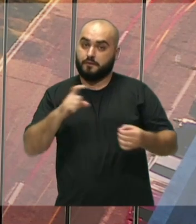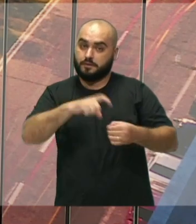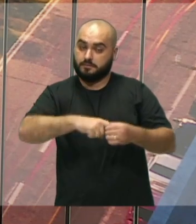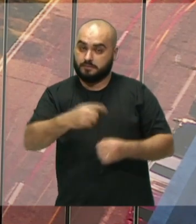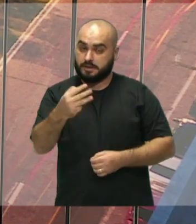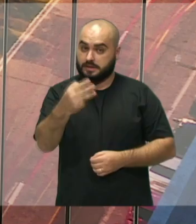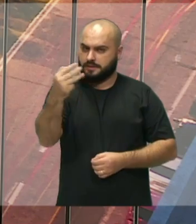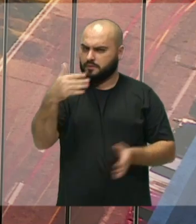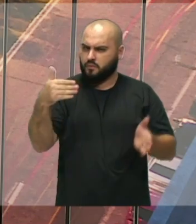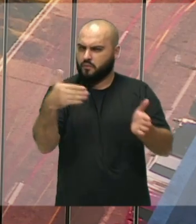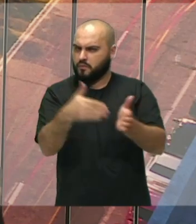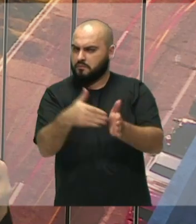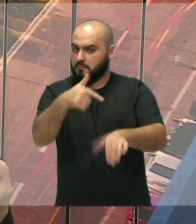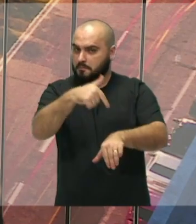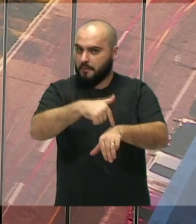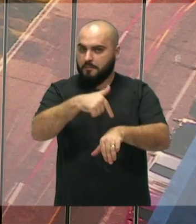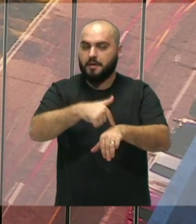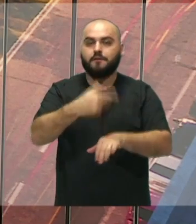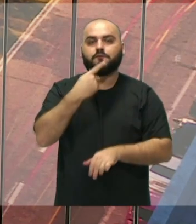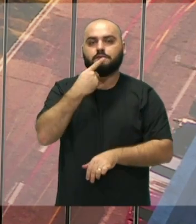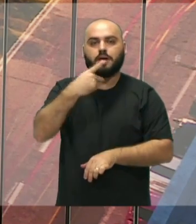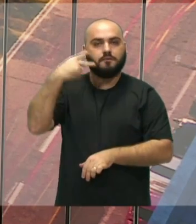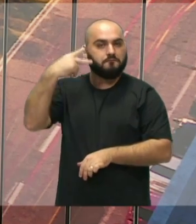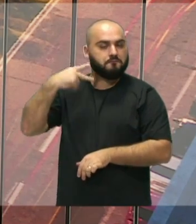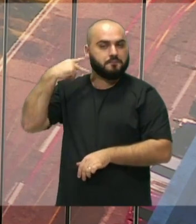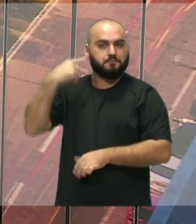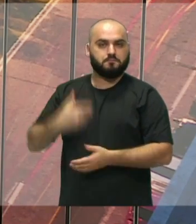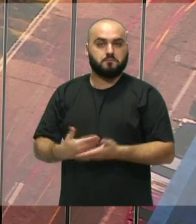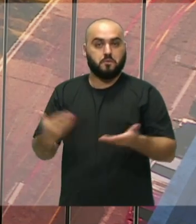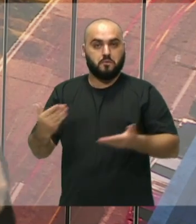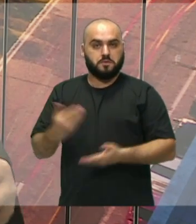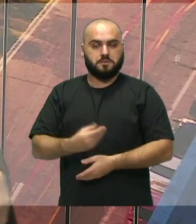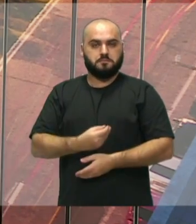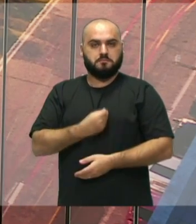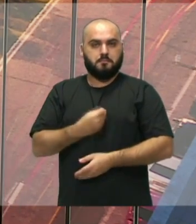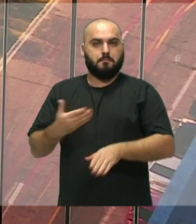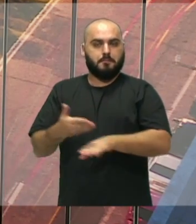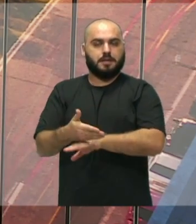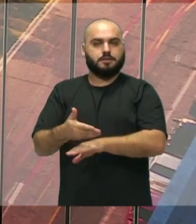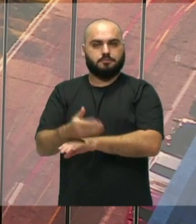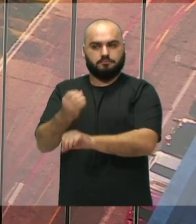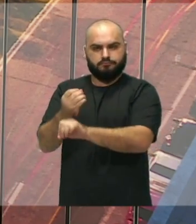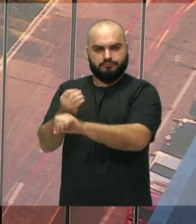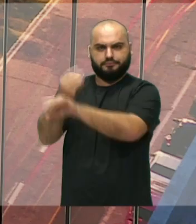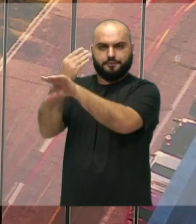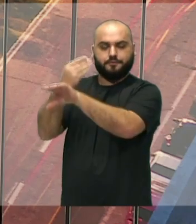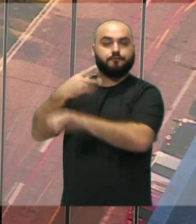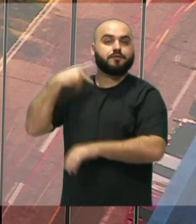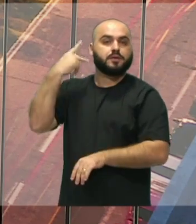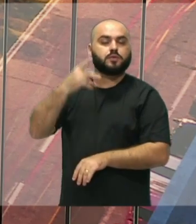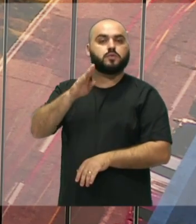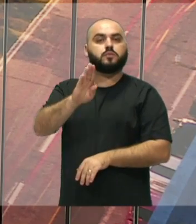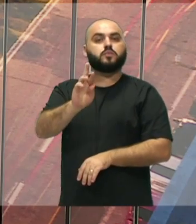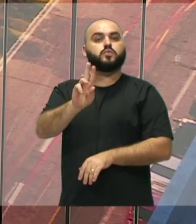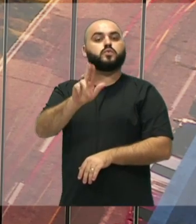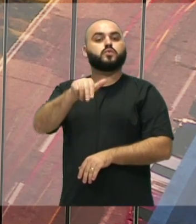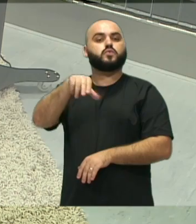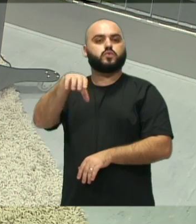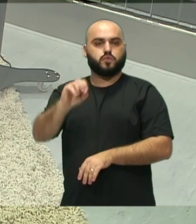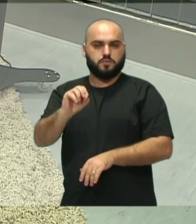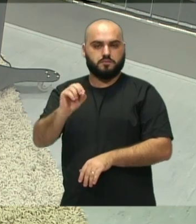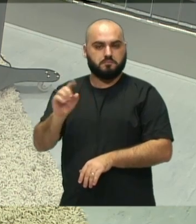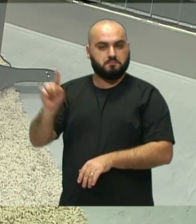Voltamos com a terceira e última parte do Fala Vereador. Hoje participa conosco de forma remota o vereador Bruno da Saúde do